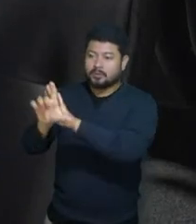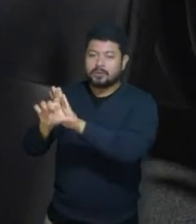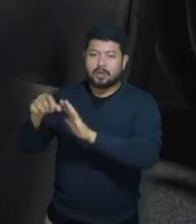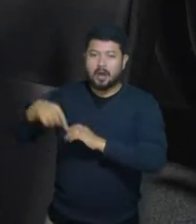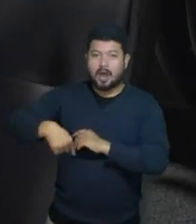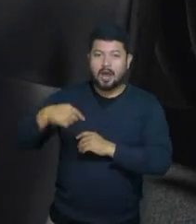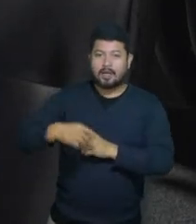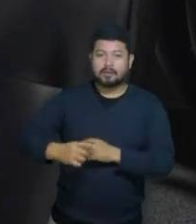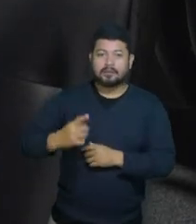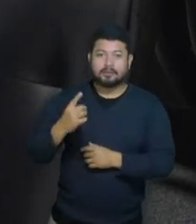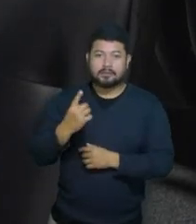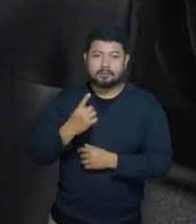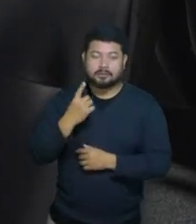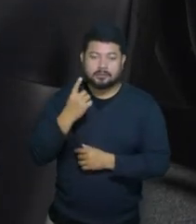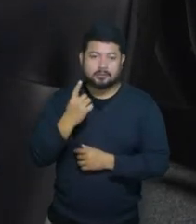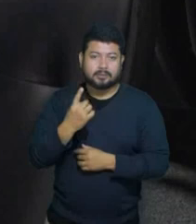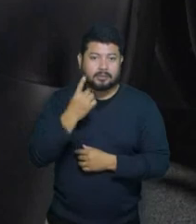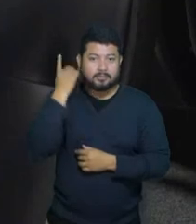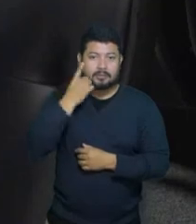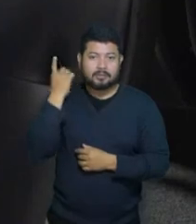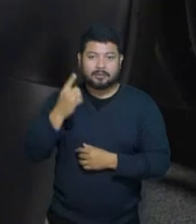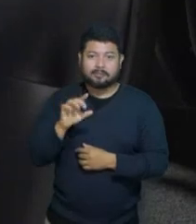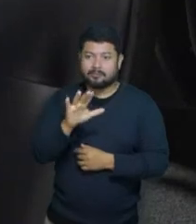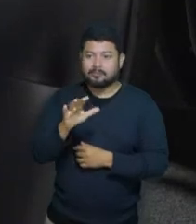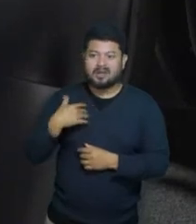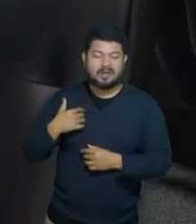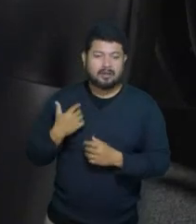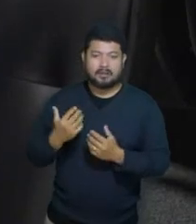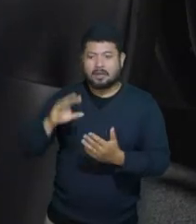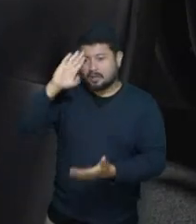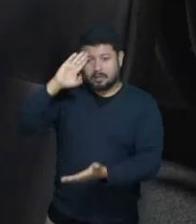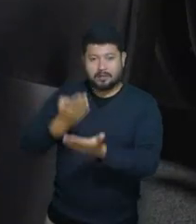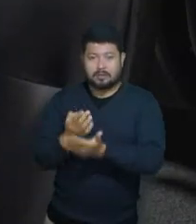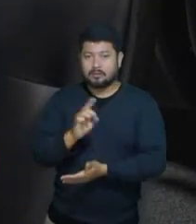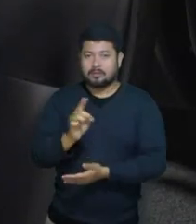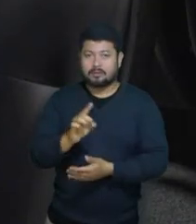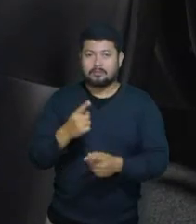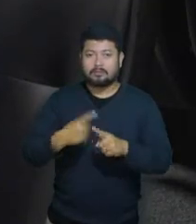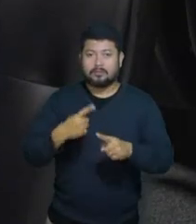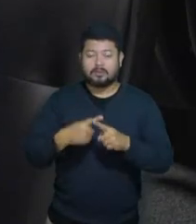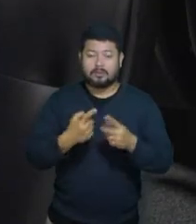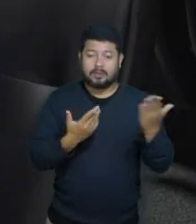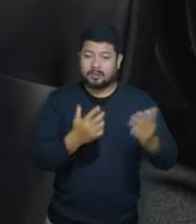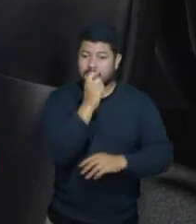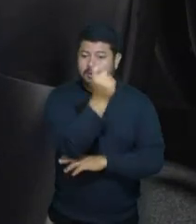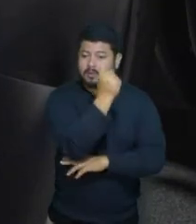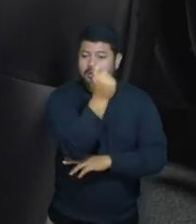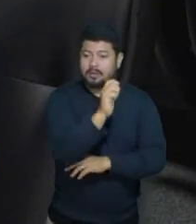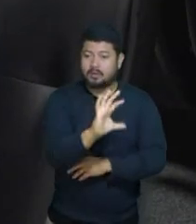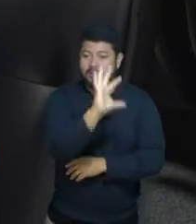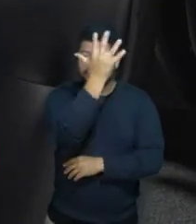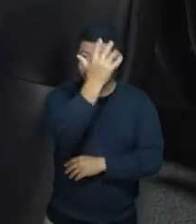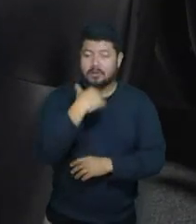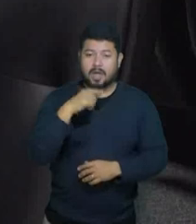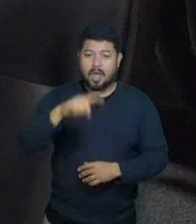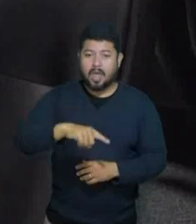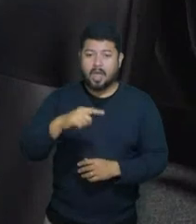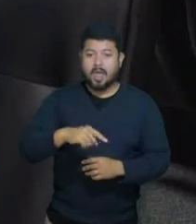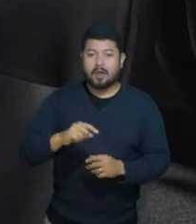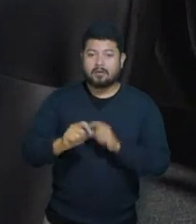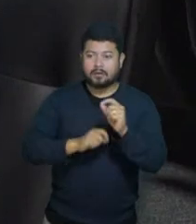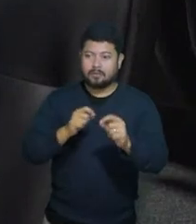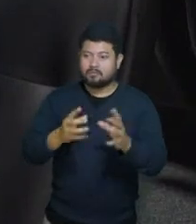nessa casa, mas que são negacionistas? Porque o que aconteceu no Rio Grande do Sul é um processo de negacionismo climático.